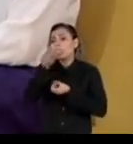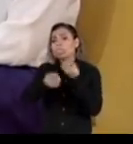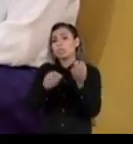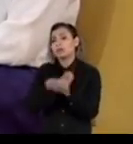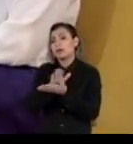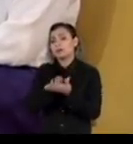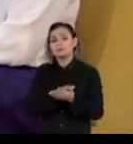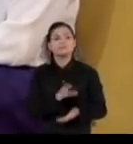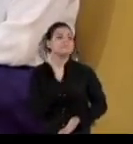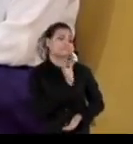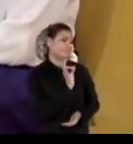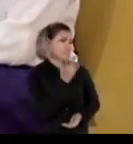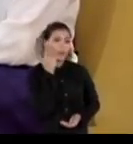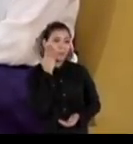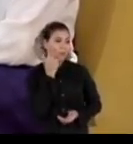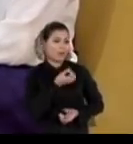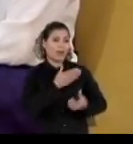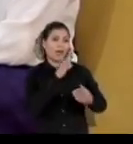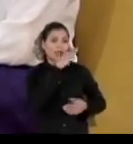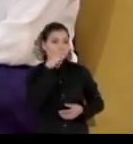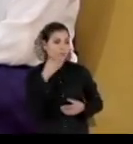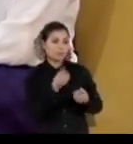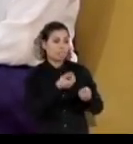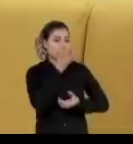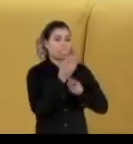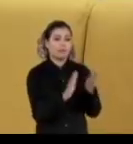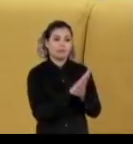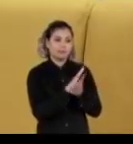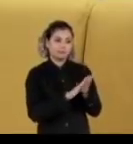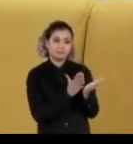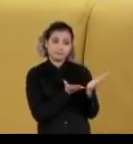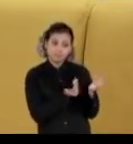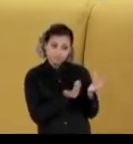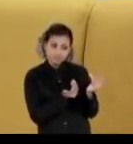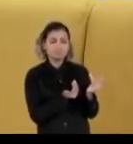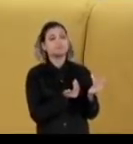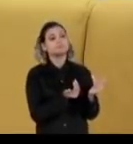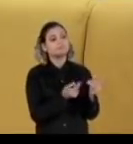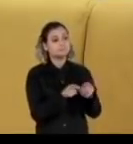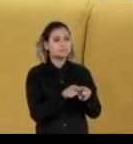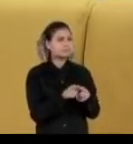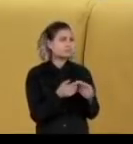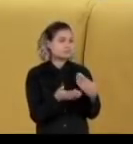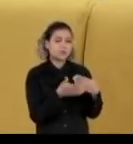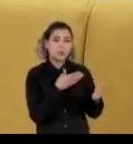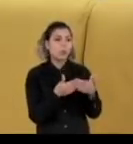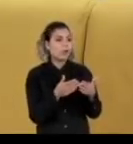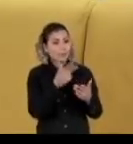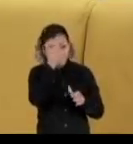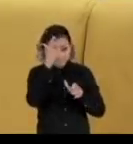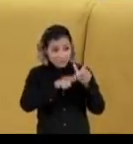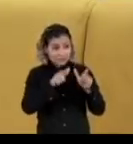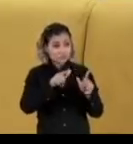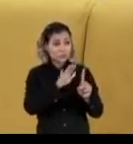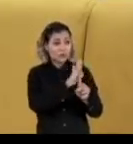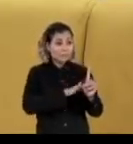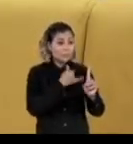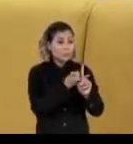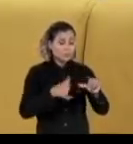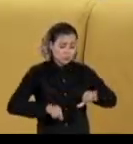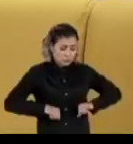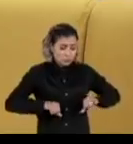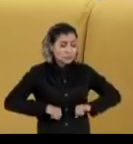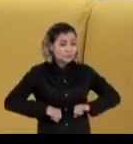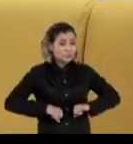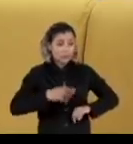vão verbalizar mesmo. As pesquisas dizem que os jovens ou crianças, ou quaisquer que sejam as pessoas intimidadas,